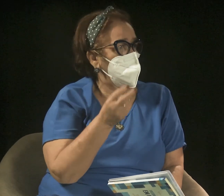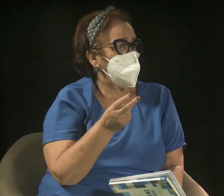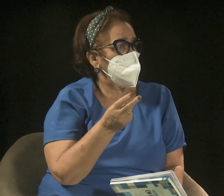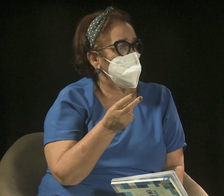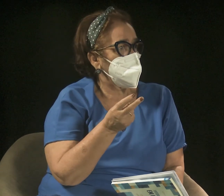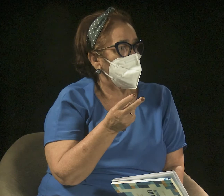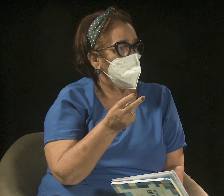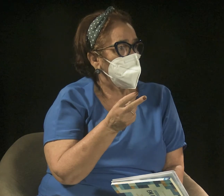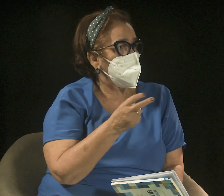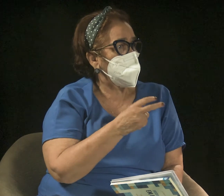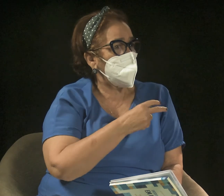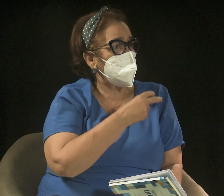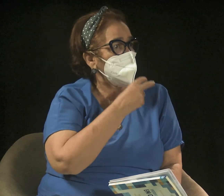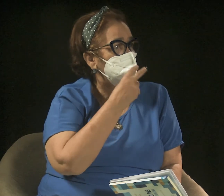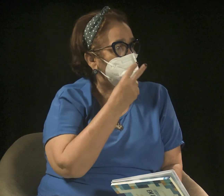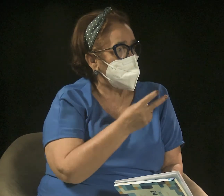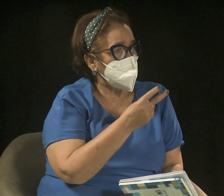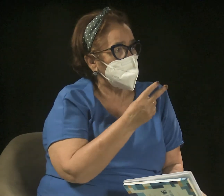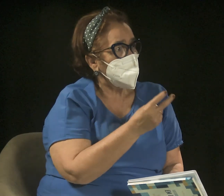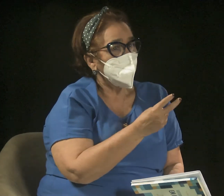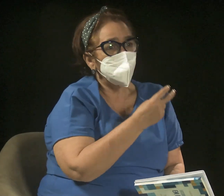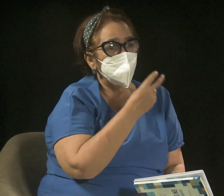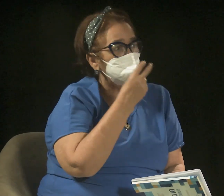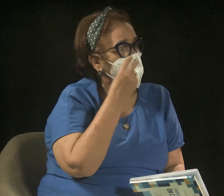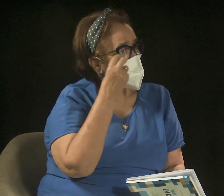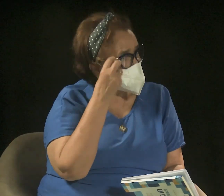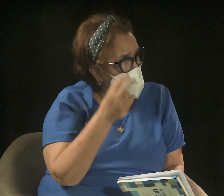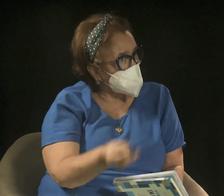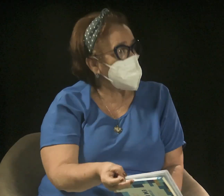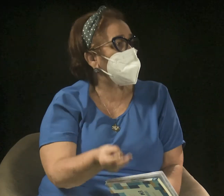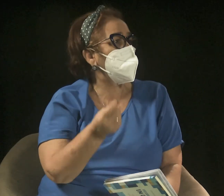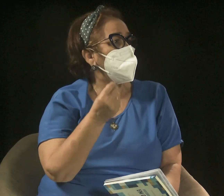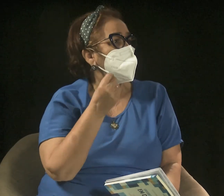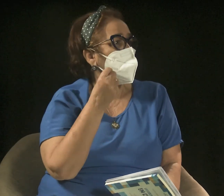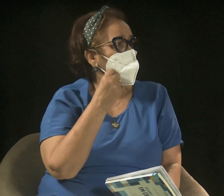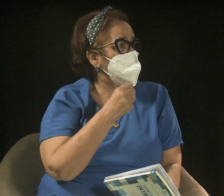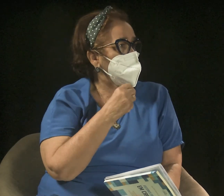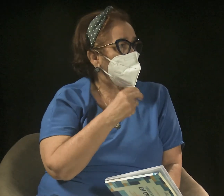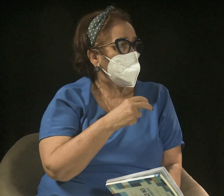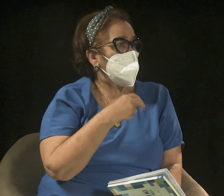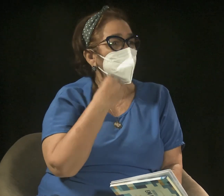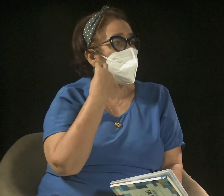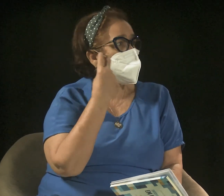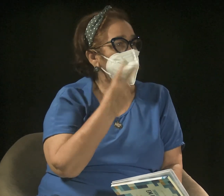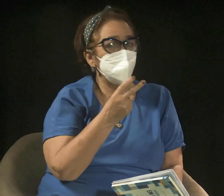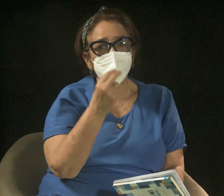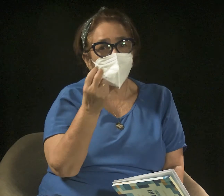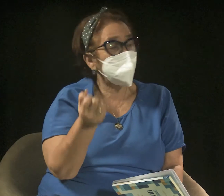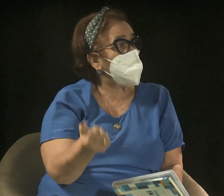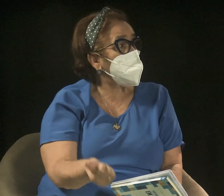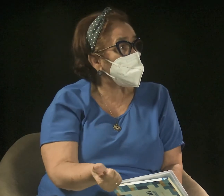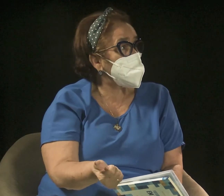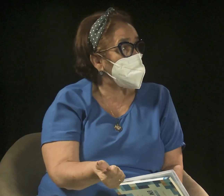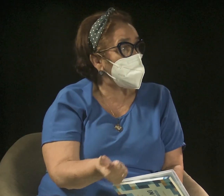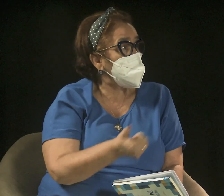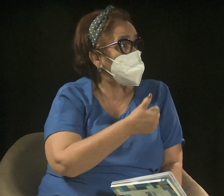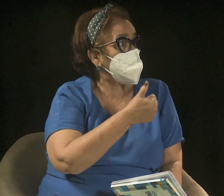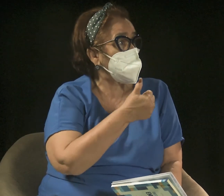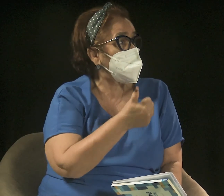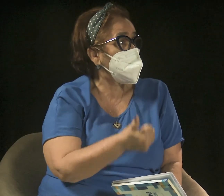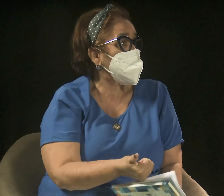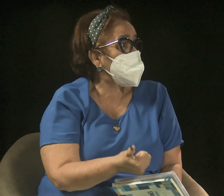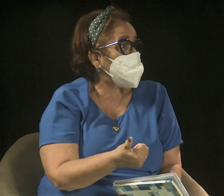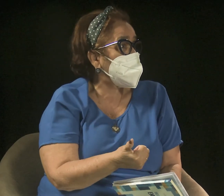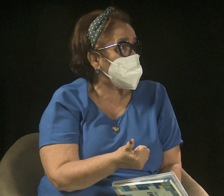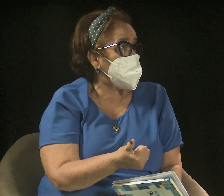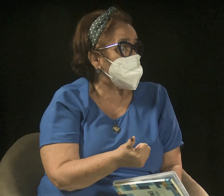muito importante, porque ali cria justamente a confiabilidade. A criança se expressa num desenho, ele